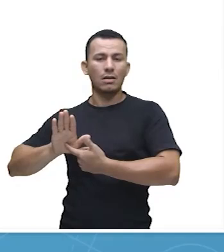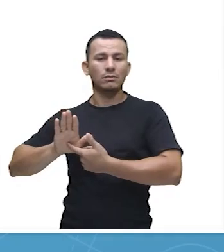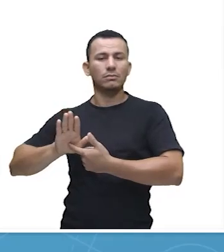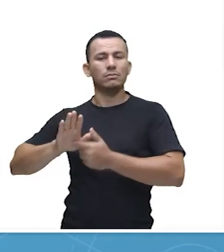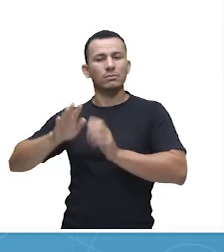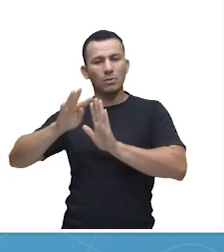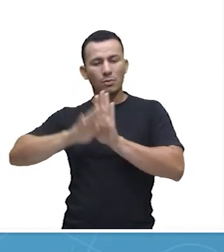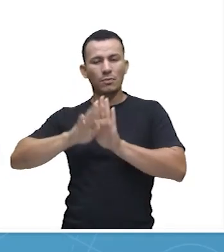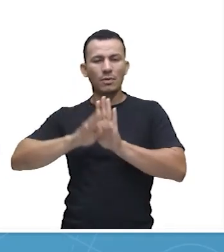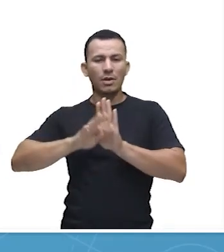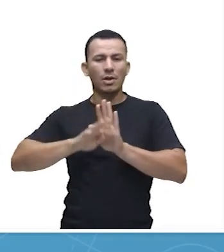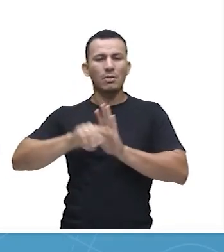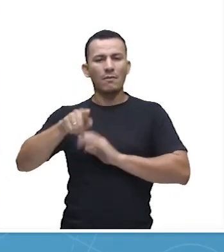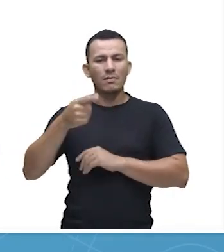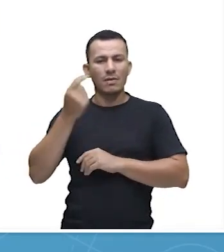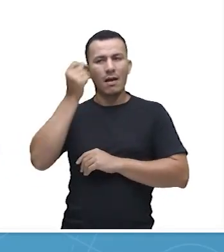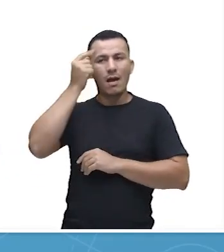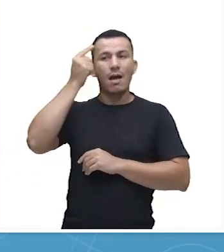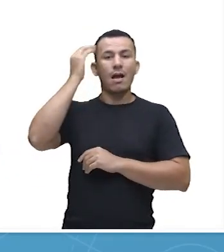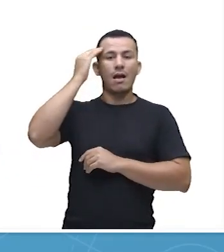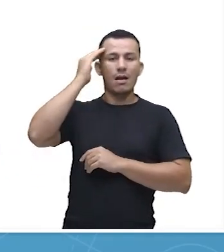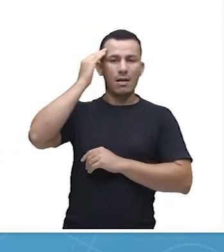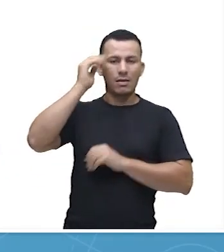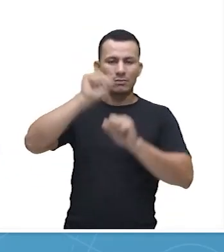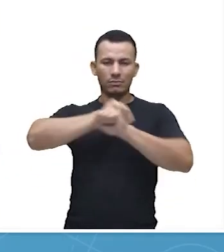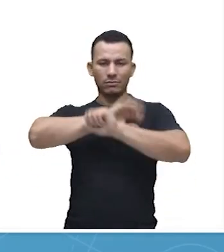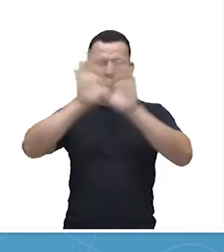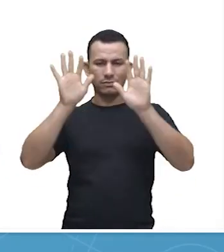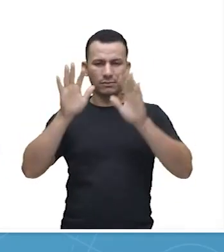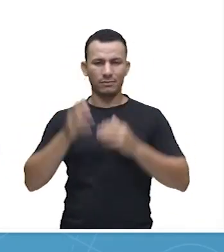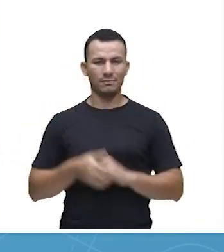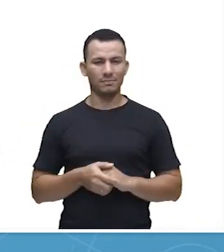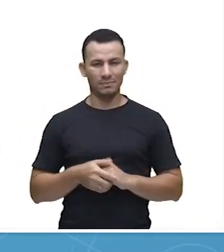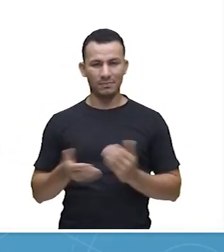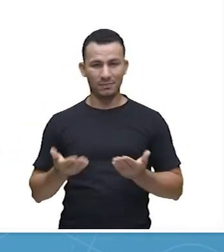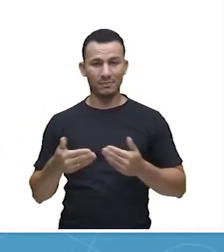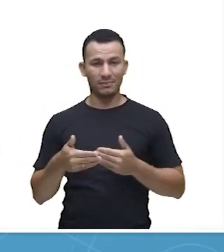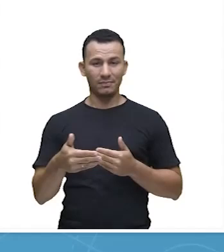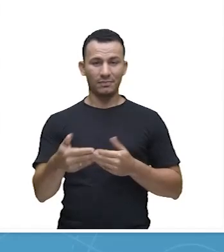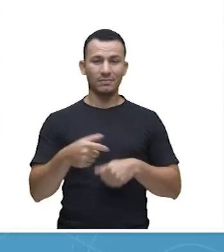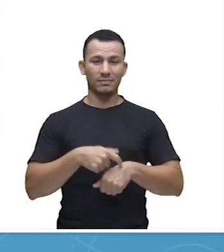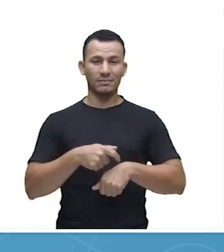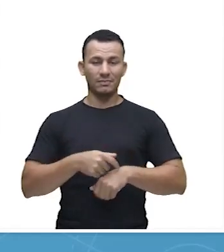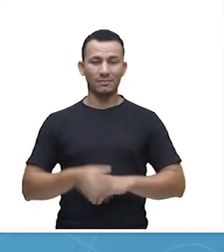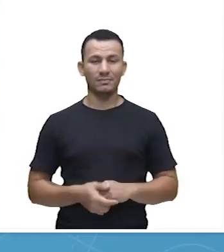fique com essa ideia bem clara na nossa mente, tá bom? Vamos começar esse nosso momento?